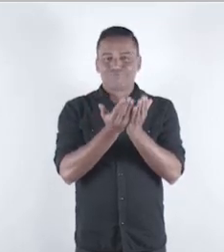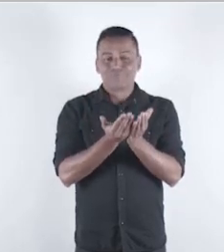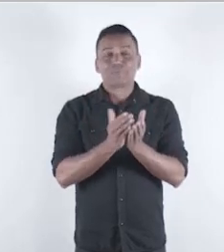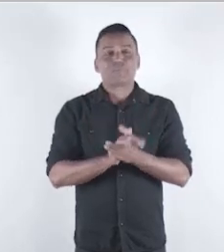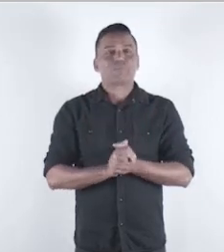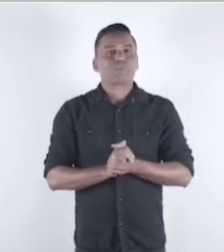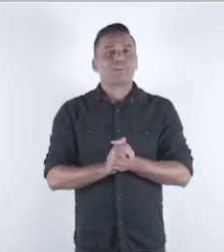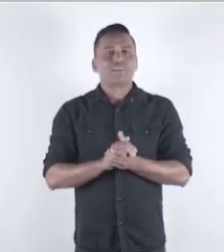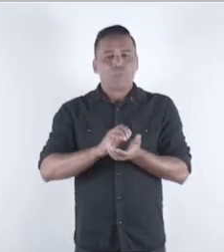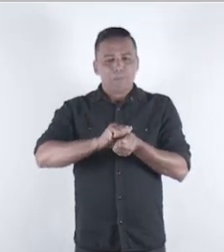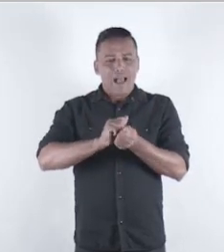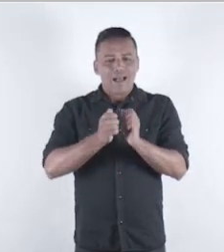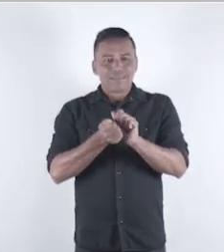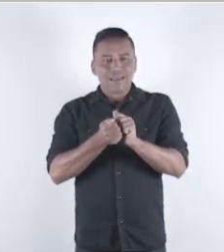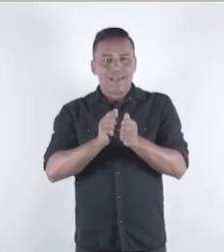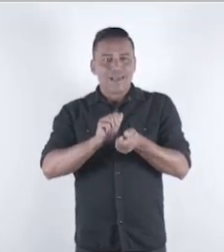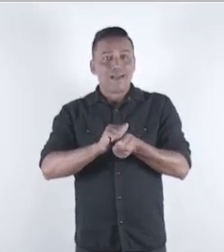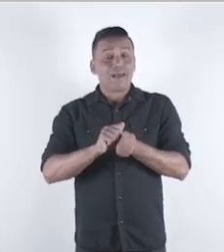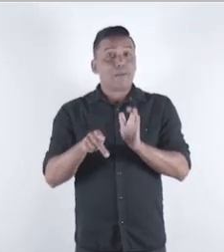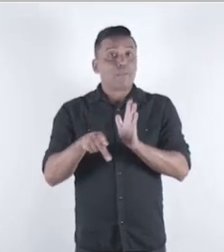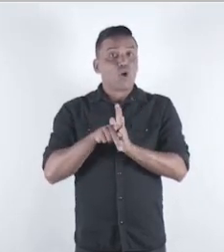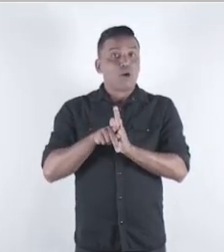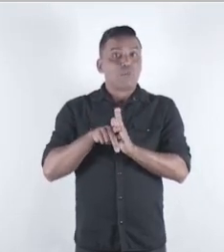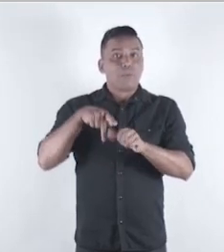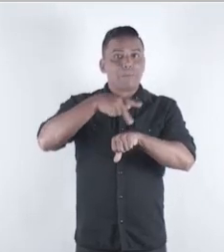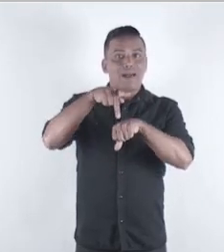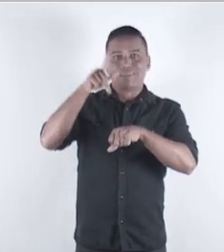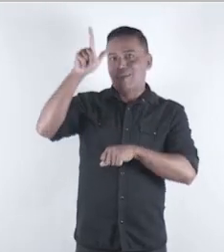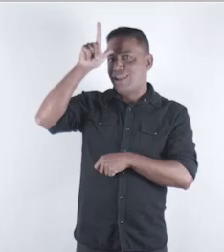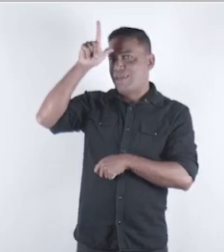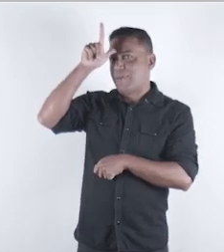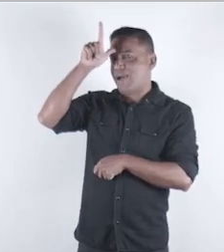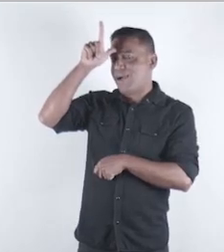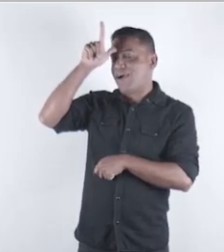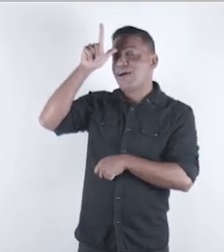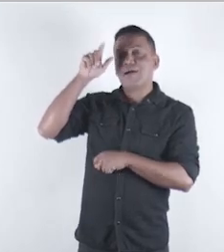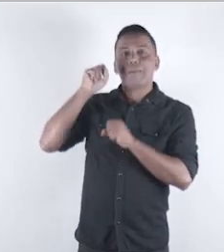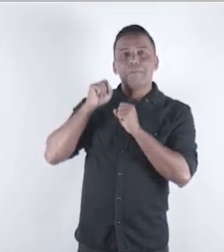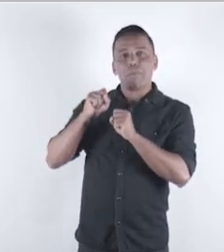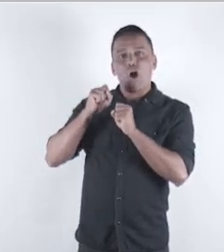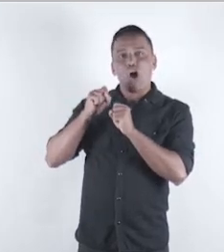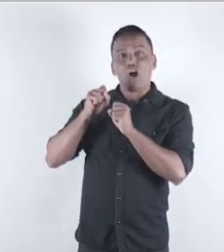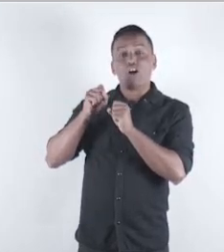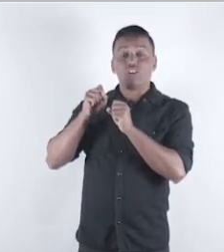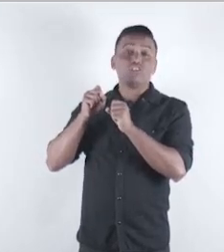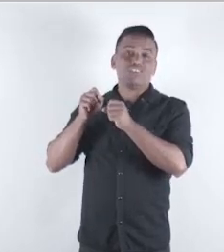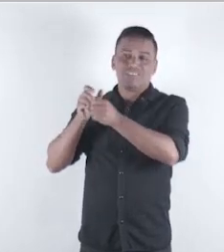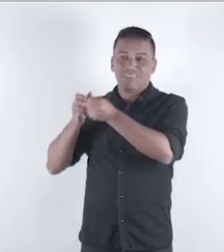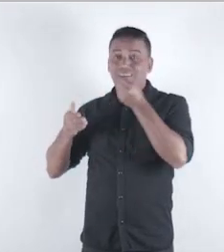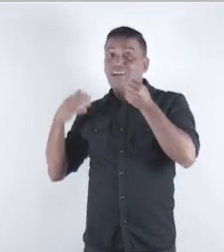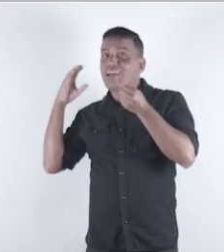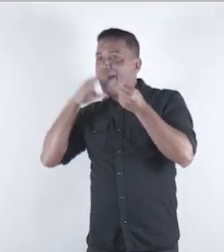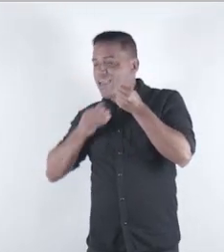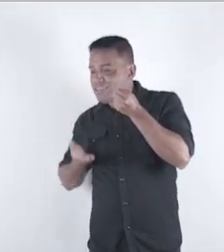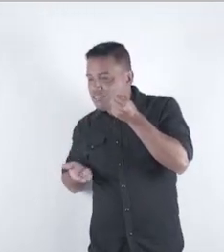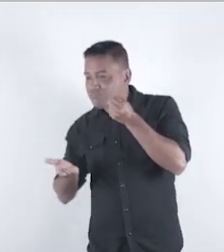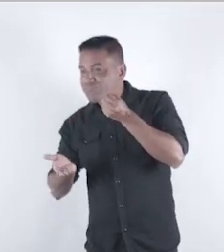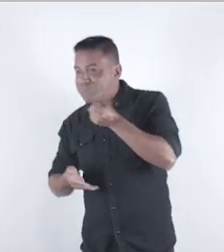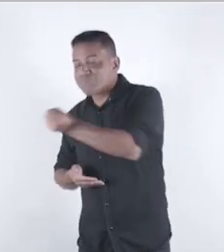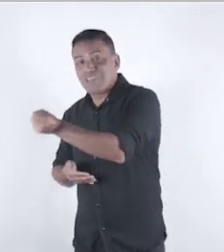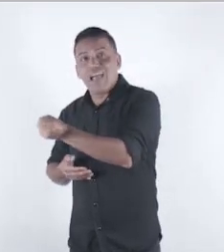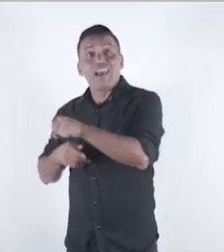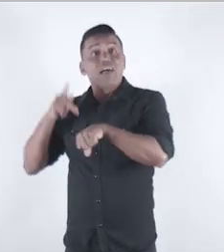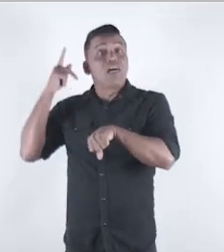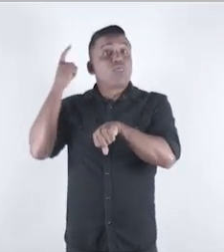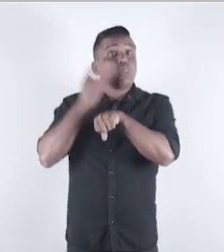usei uma massinha alemã, que é uma massinha que inclusive você pode levar no forno depois, ela endurece. E é uma